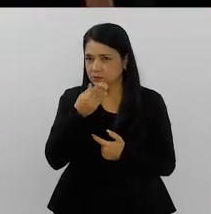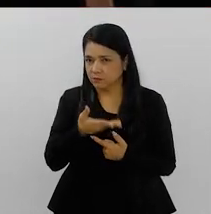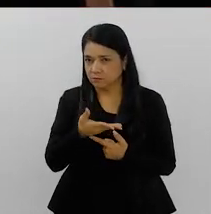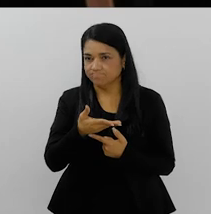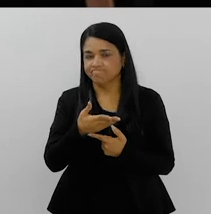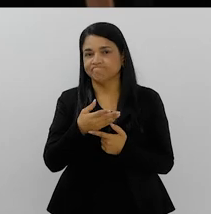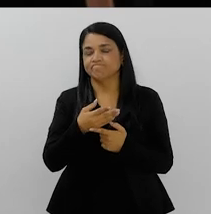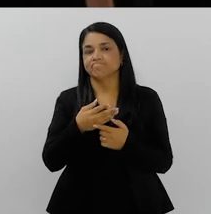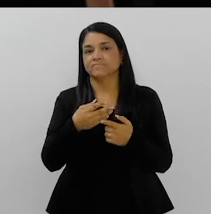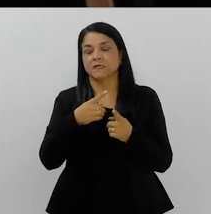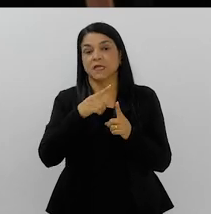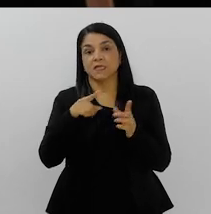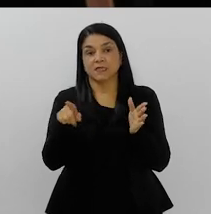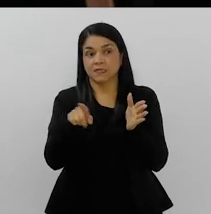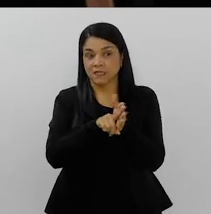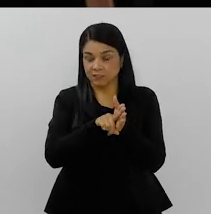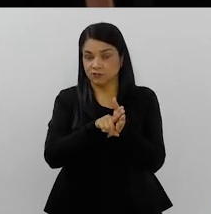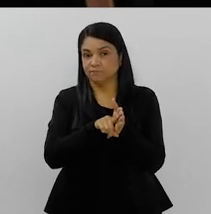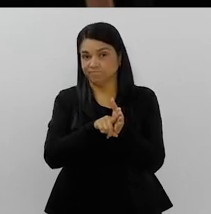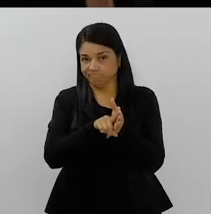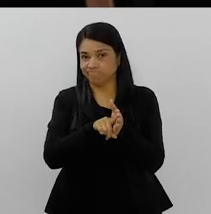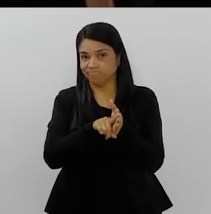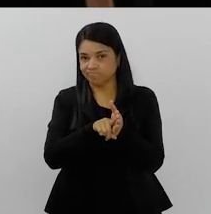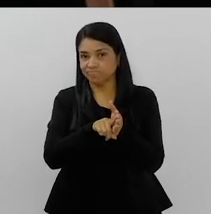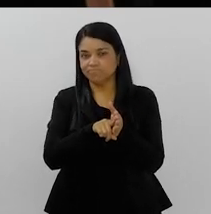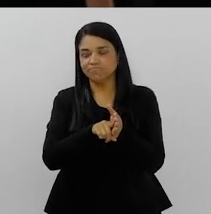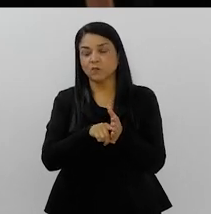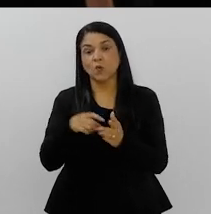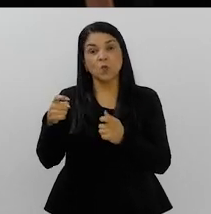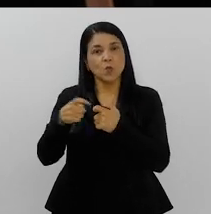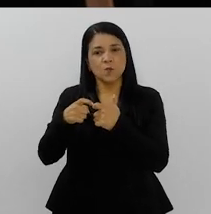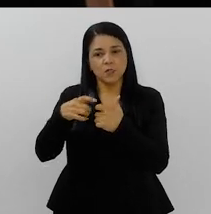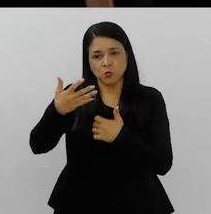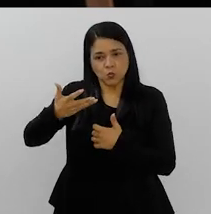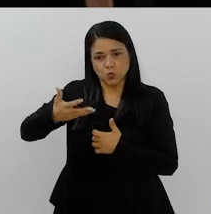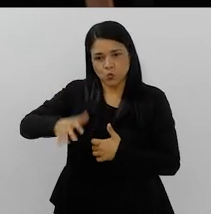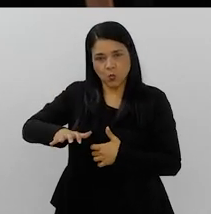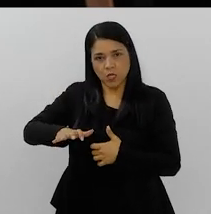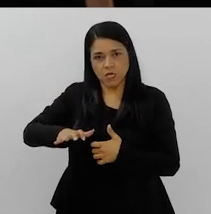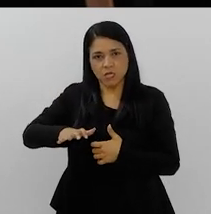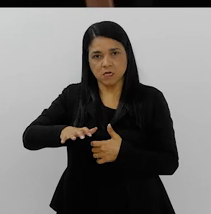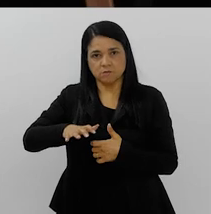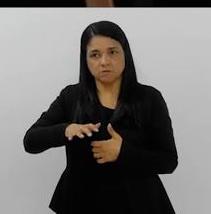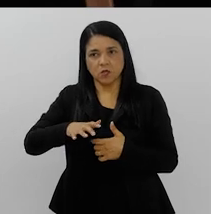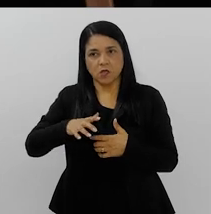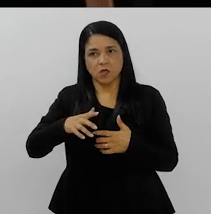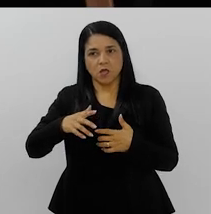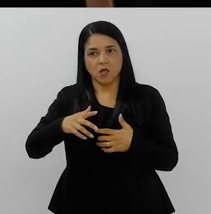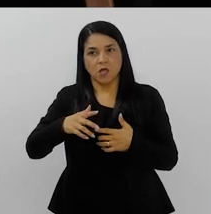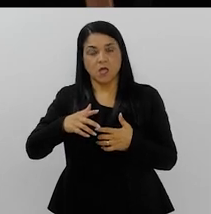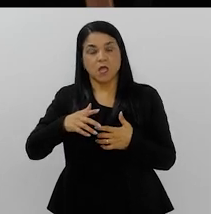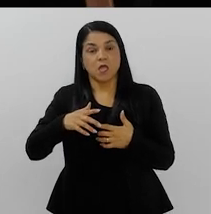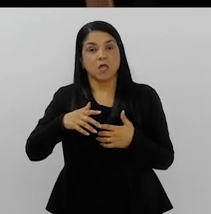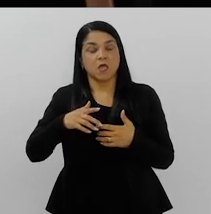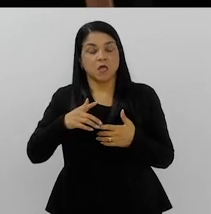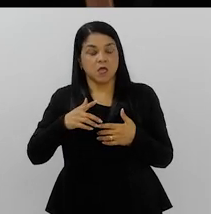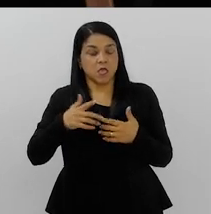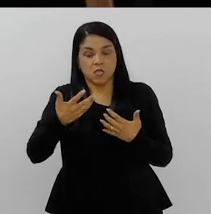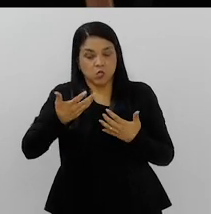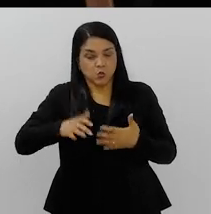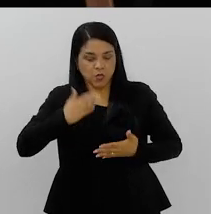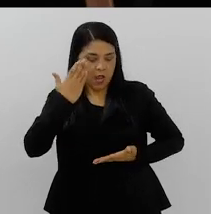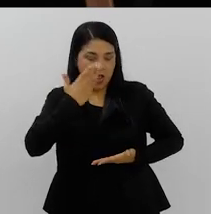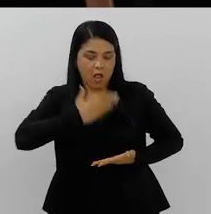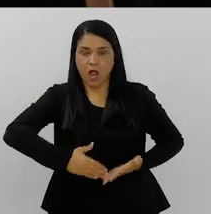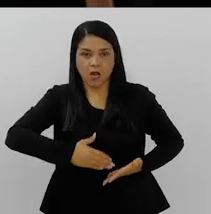triplo negativo e mesmo assim eu ele não queria fazer o quadrante ele queria fazer o quadrante